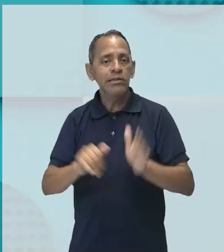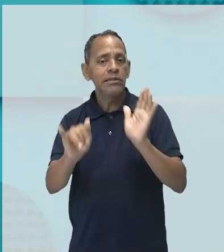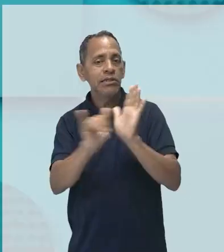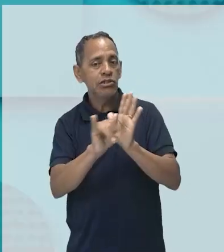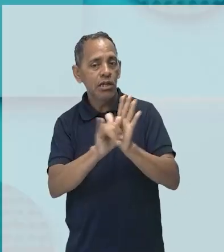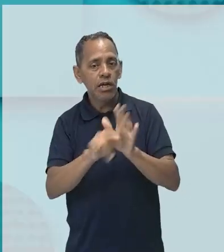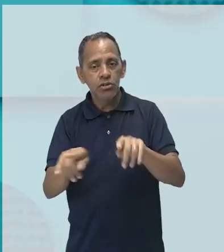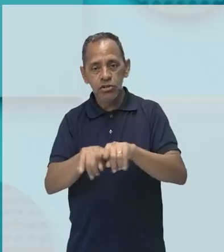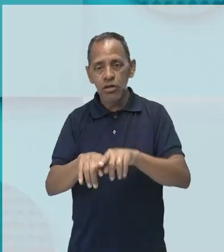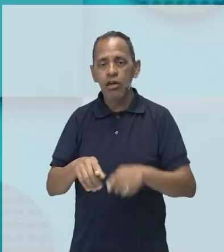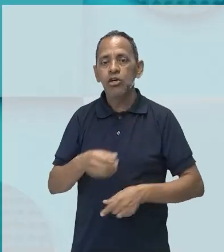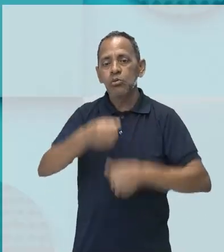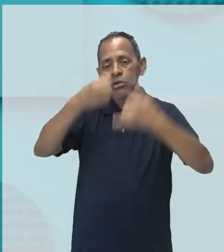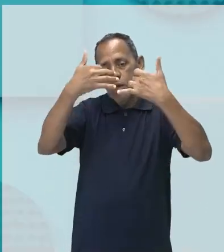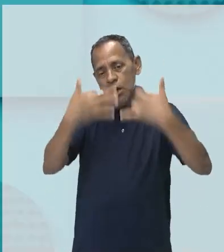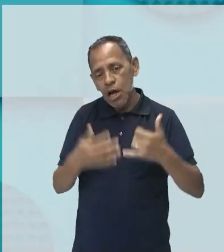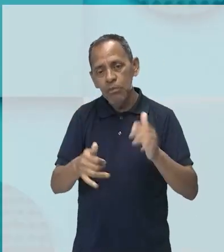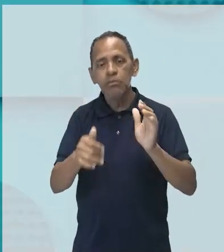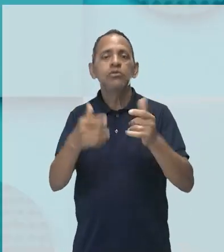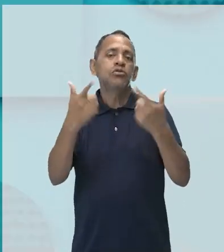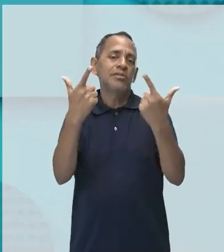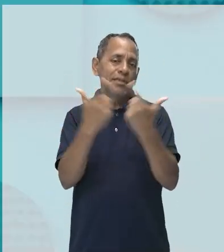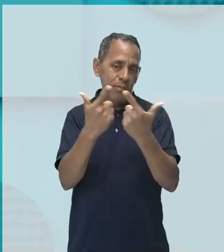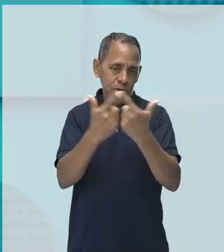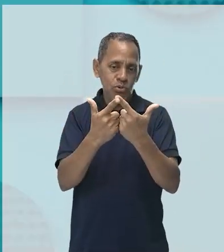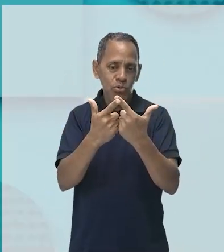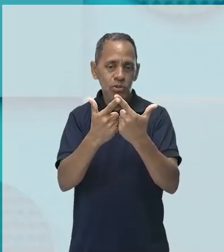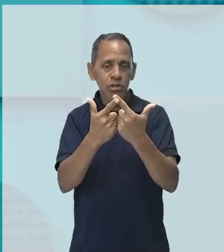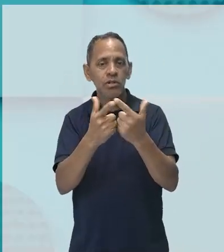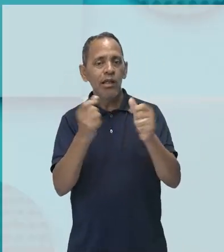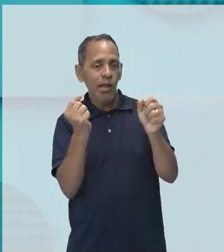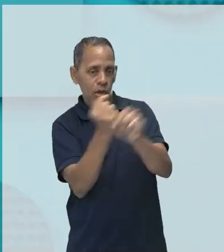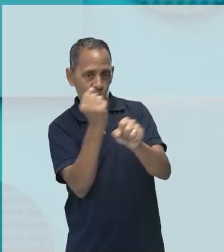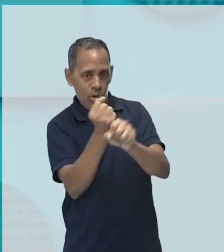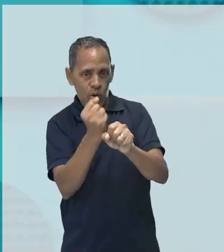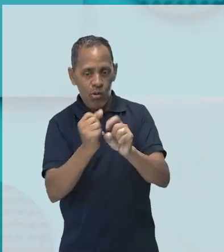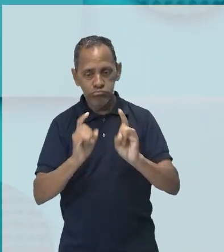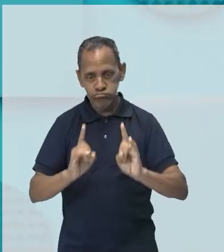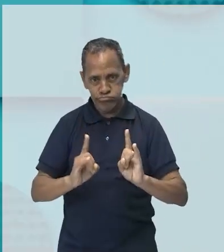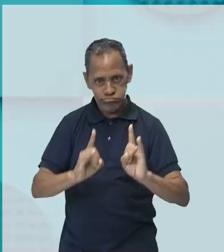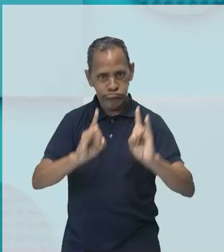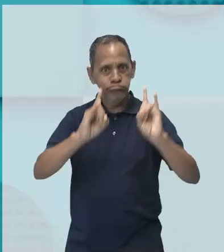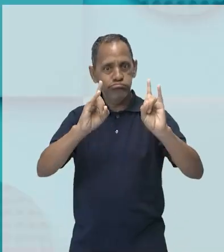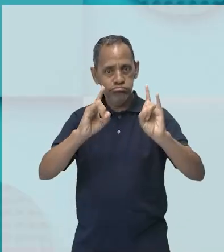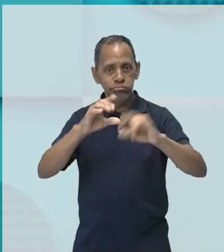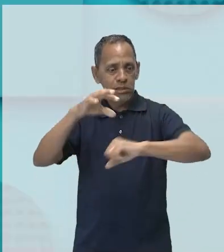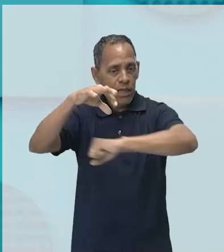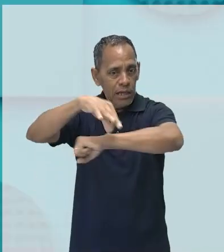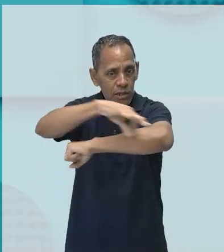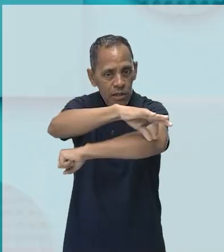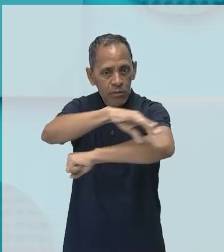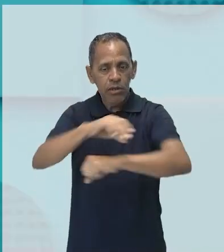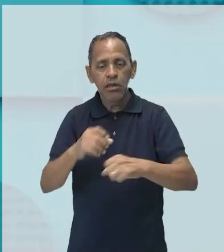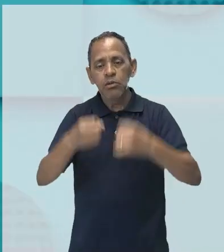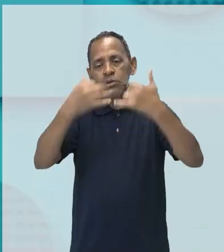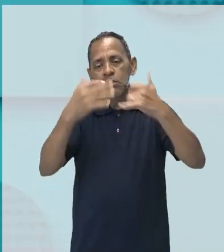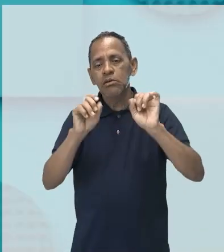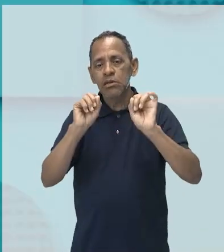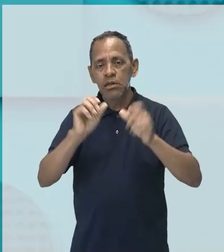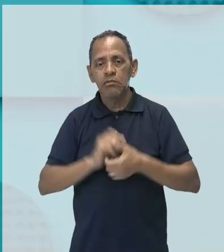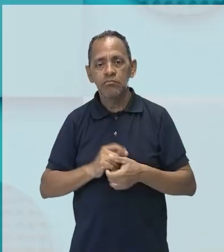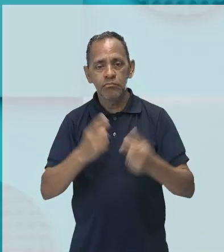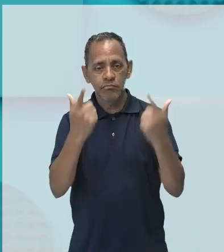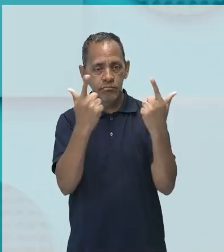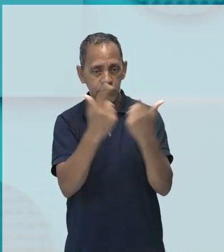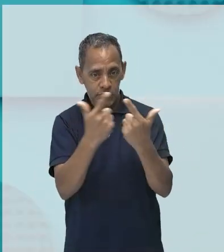Teatro Amazonas, mas do Teatro Amazonas enquanto estrutura arquitetônica. E o que nós falamos sobre, nesse momento, sobre